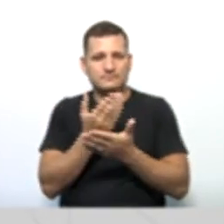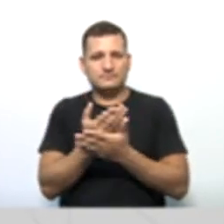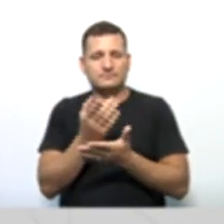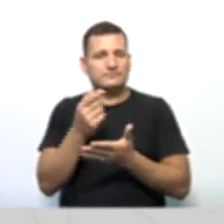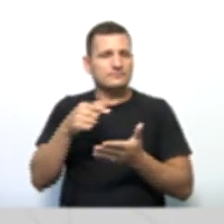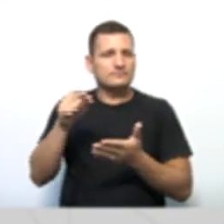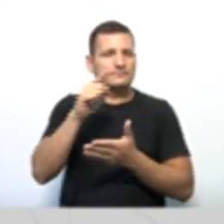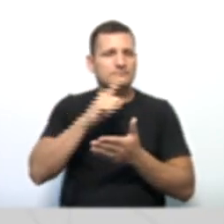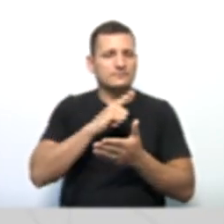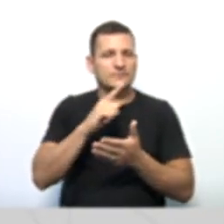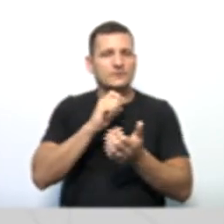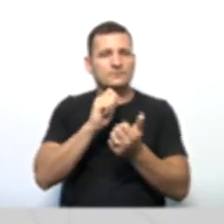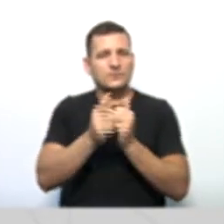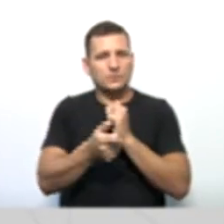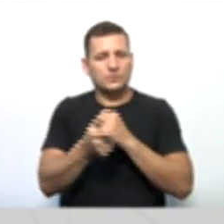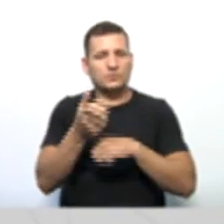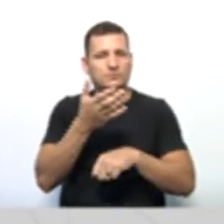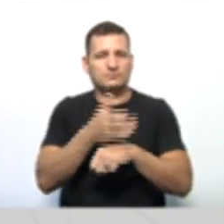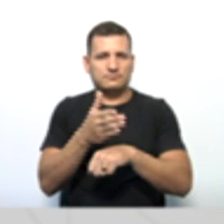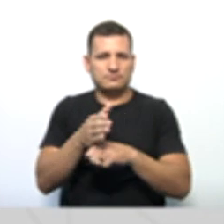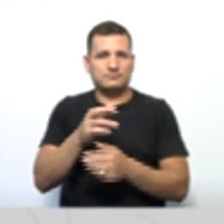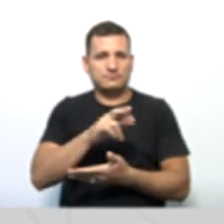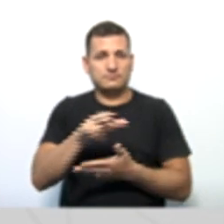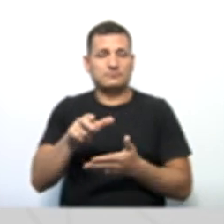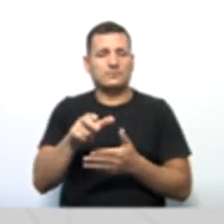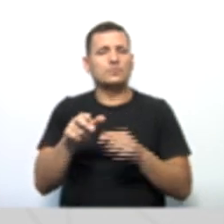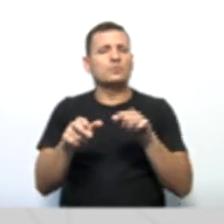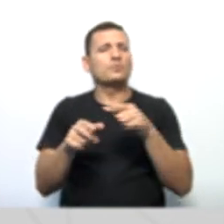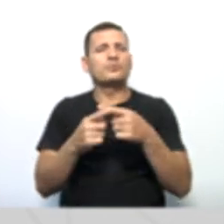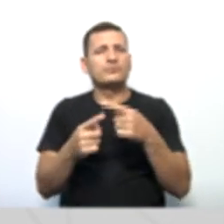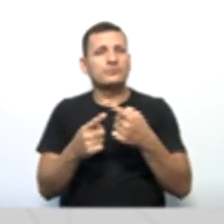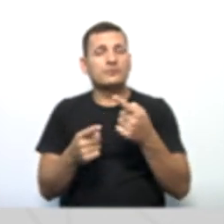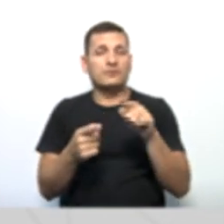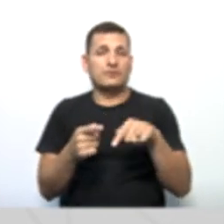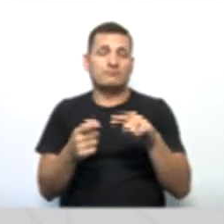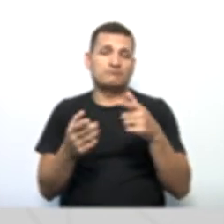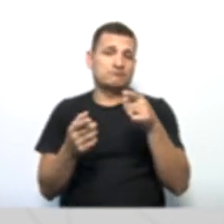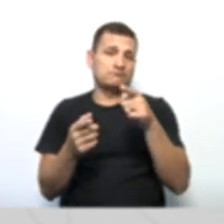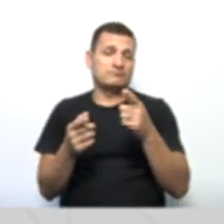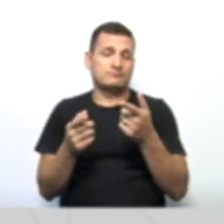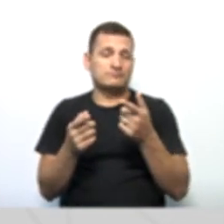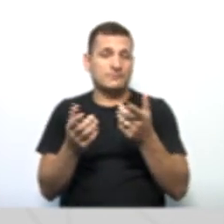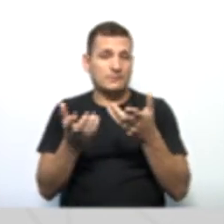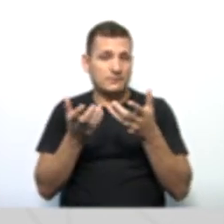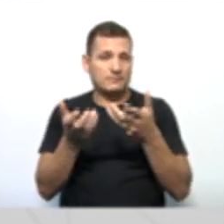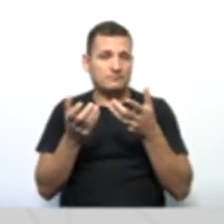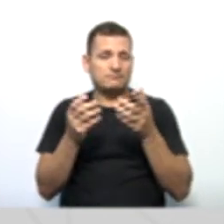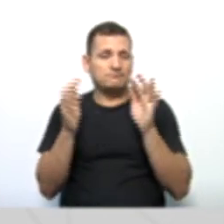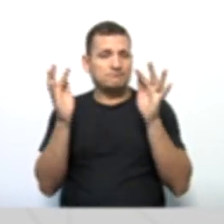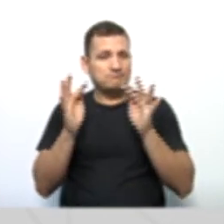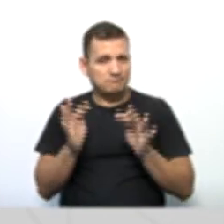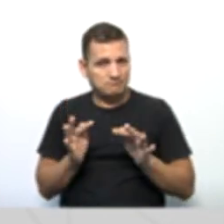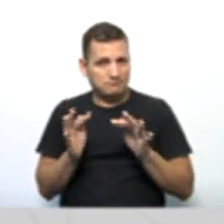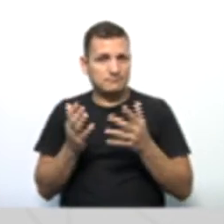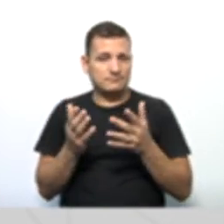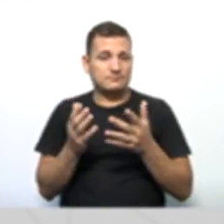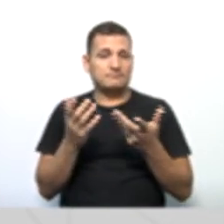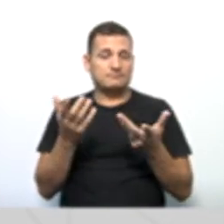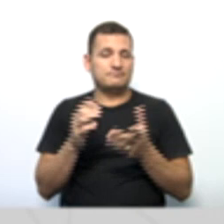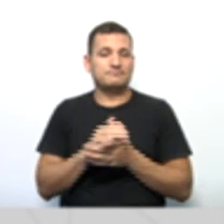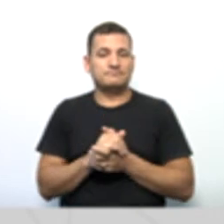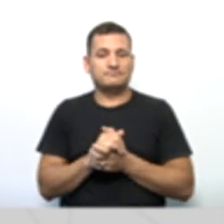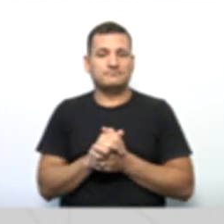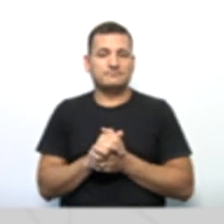esportes, o motivo principal de você fazer tudo isso é que você está procurando ser feliz. Isso segundo